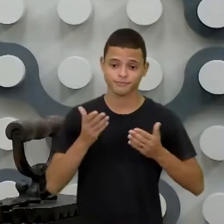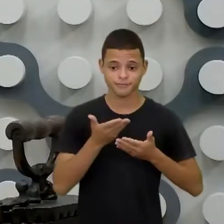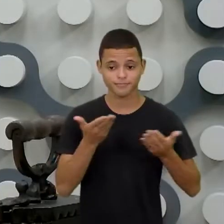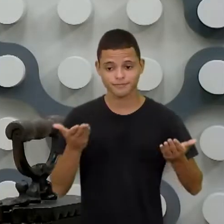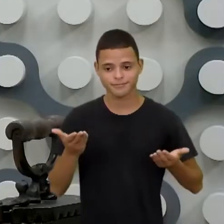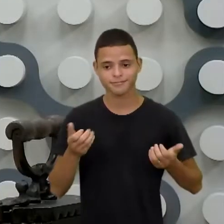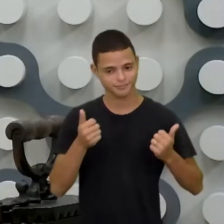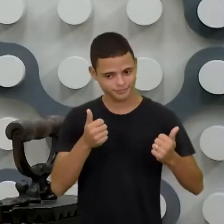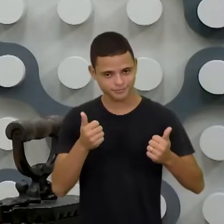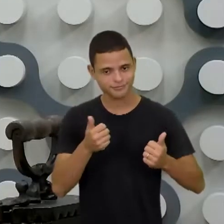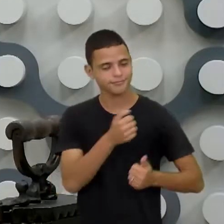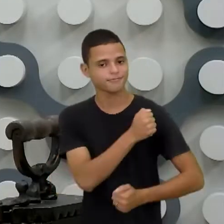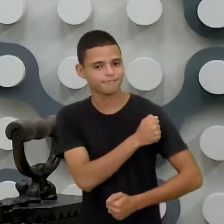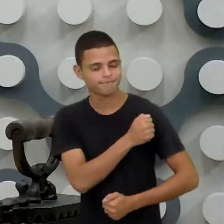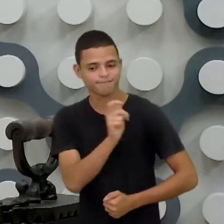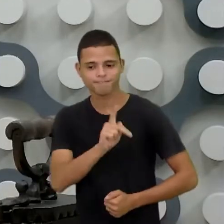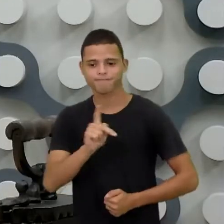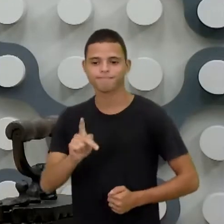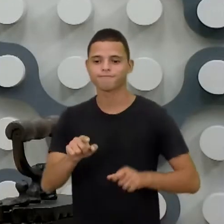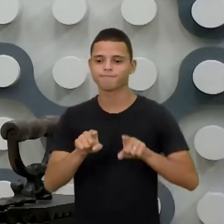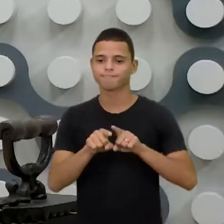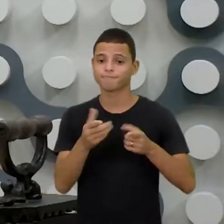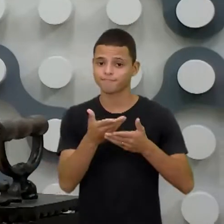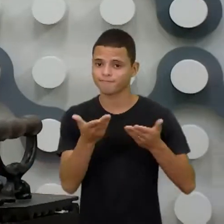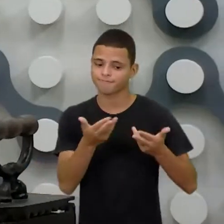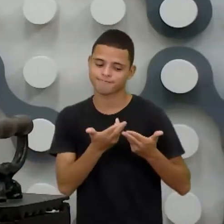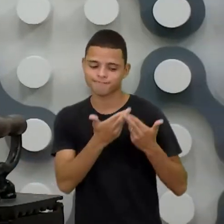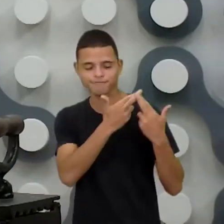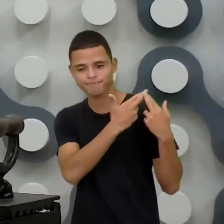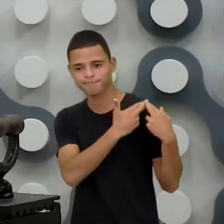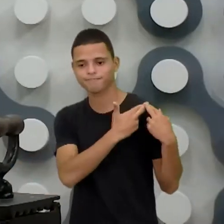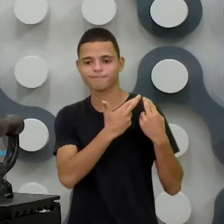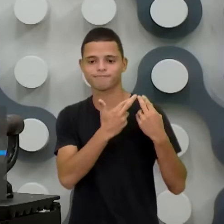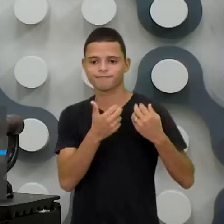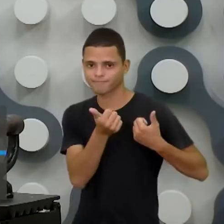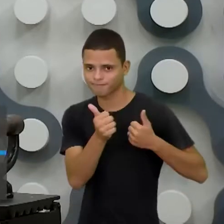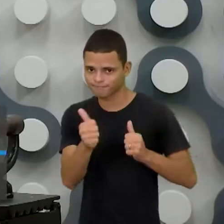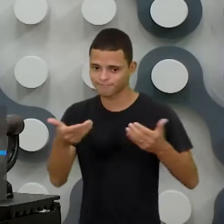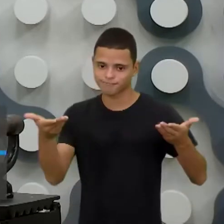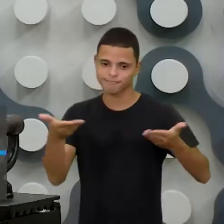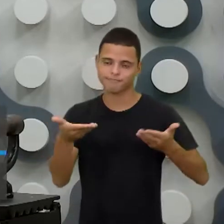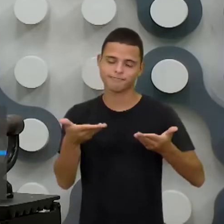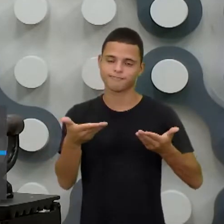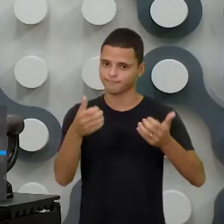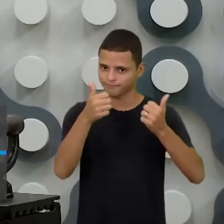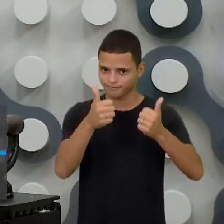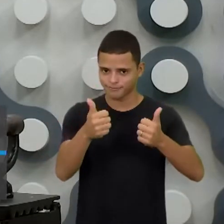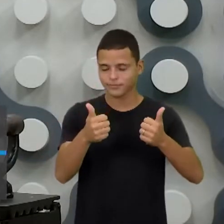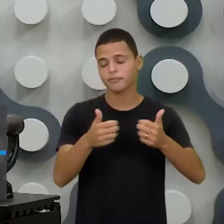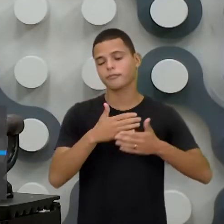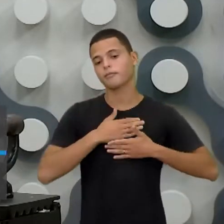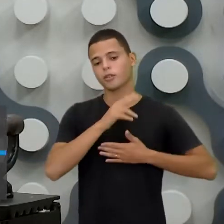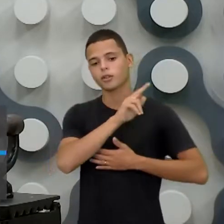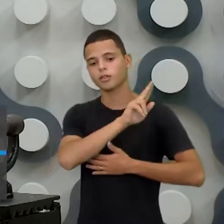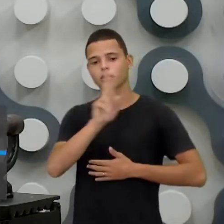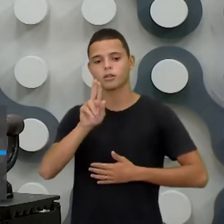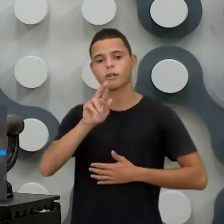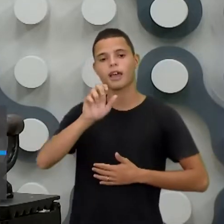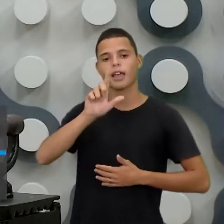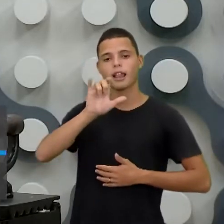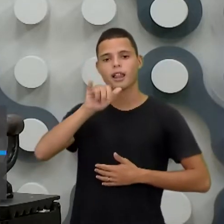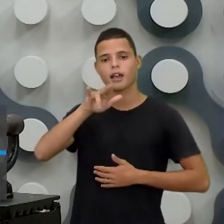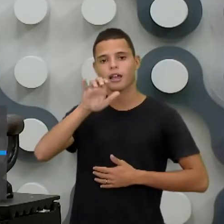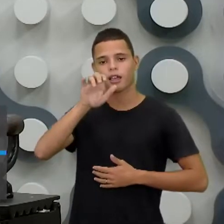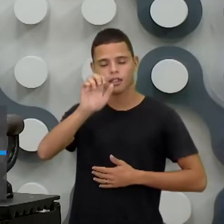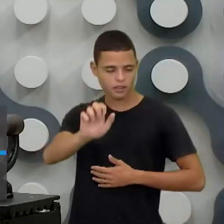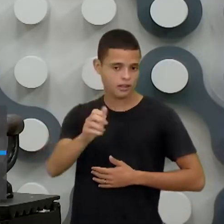Olá, alunos, professores e até mesmo pais que nos acompanham aqui, tudo bem? Eu sou a professora Elaine, nós vamos comentar aí um pouquinho